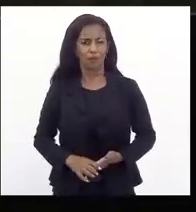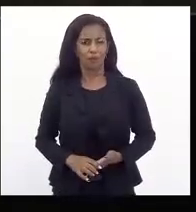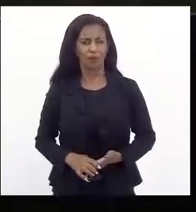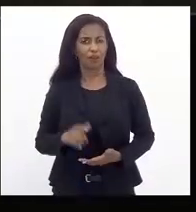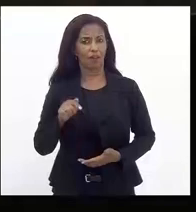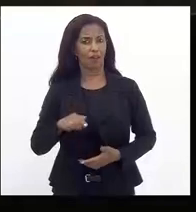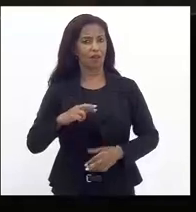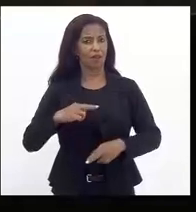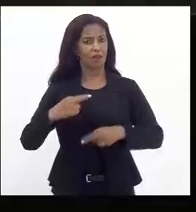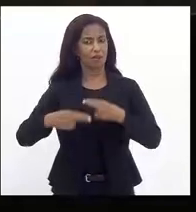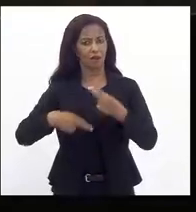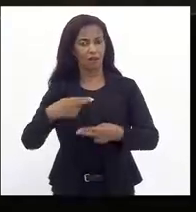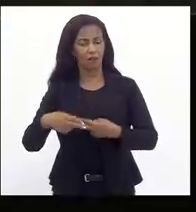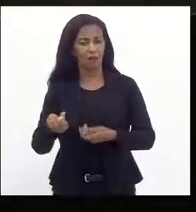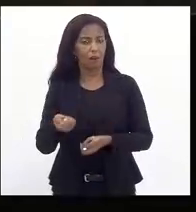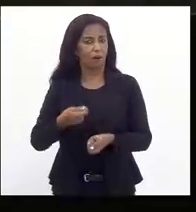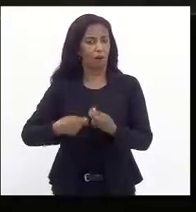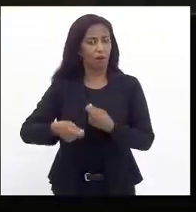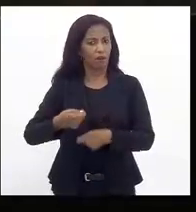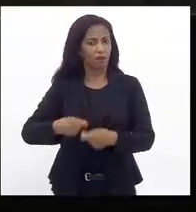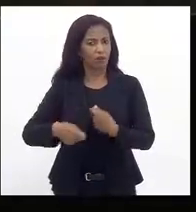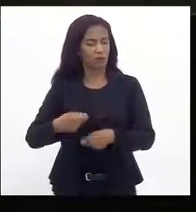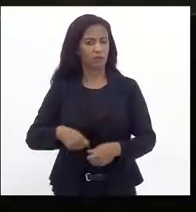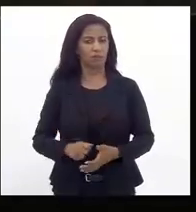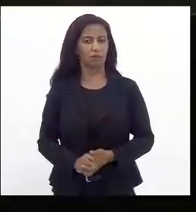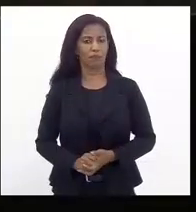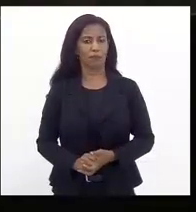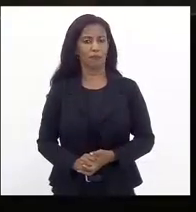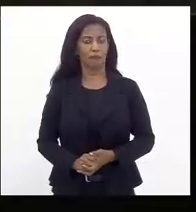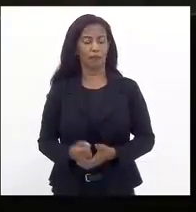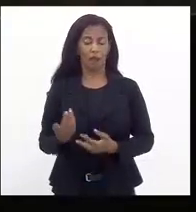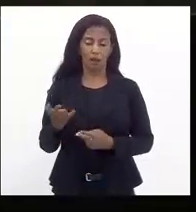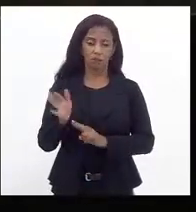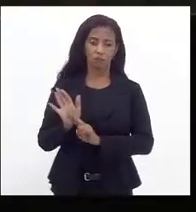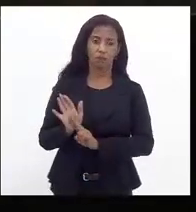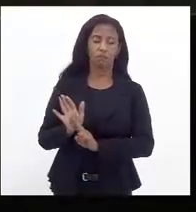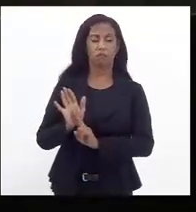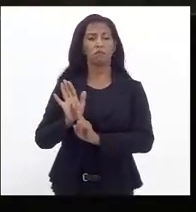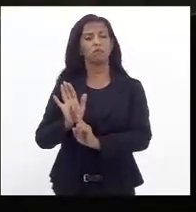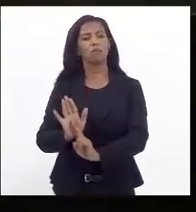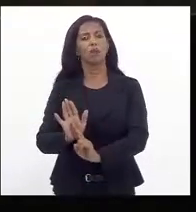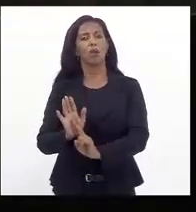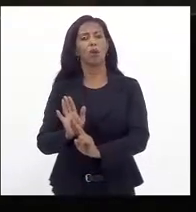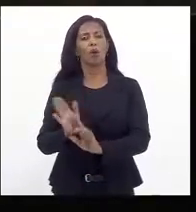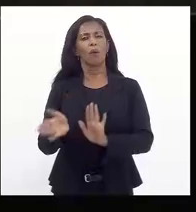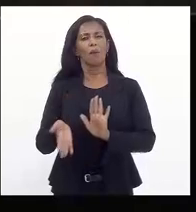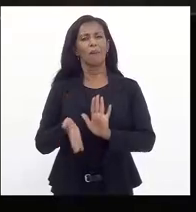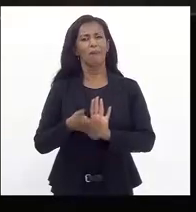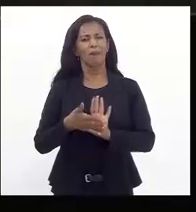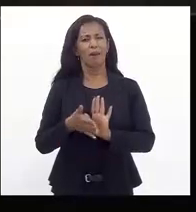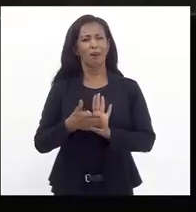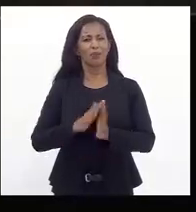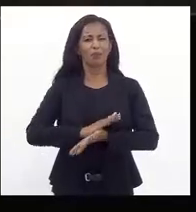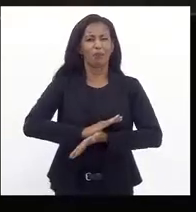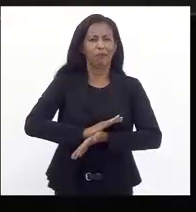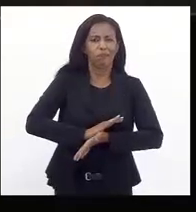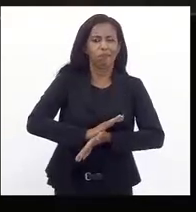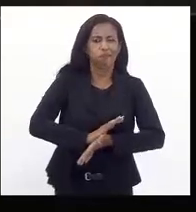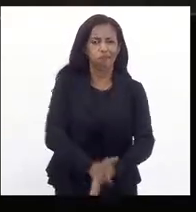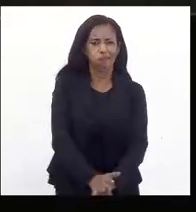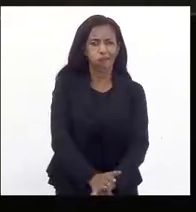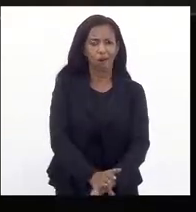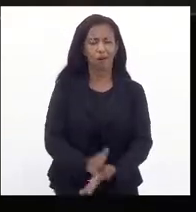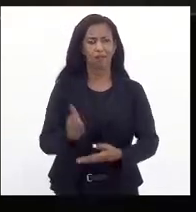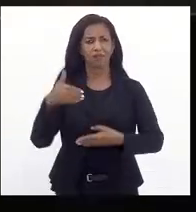essa reforma administrativa se apresenta como pacote de maldades que